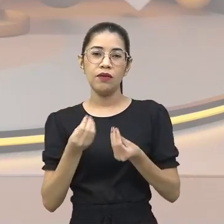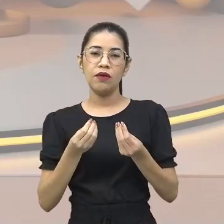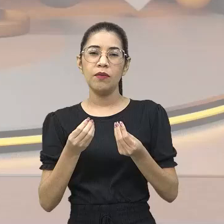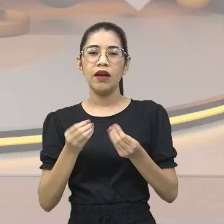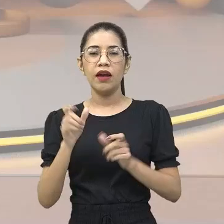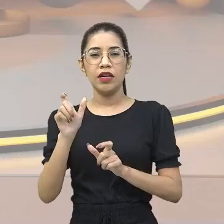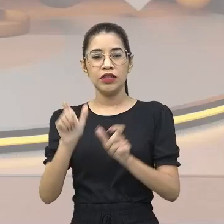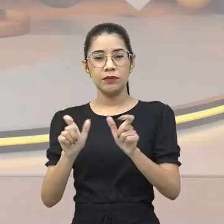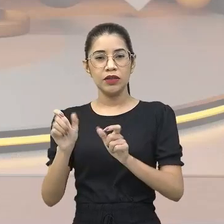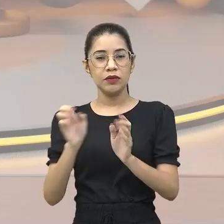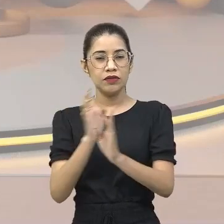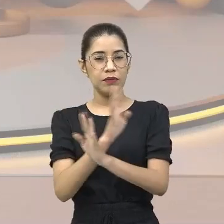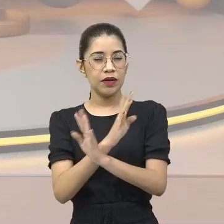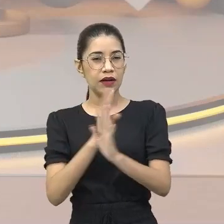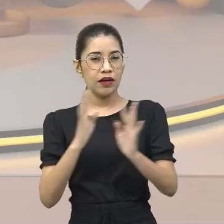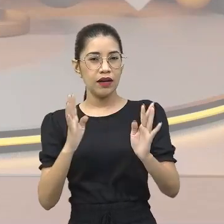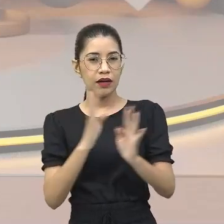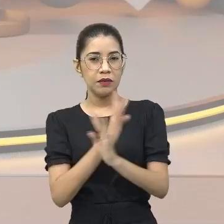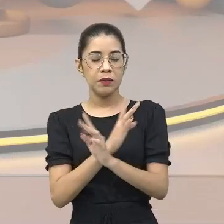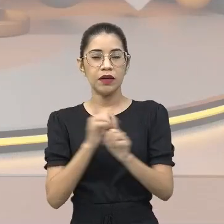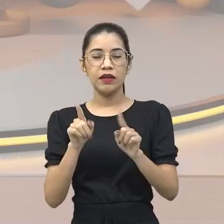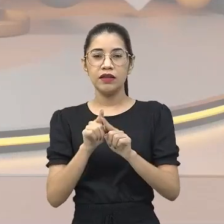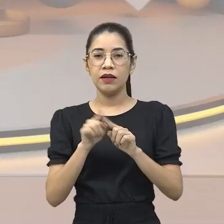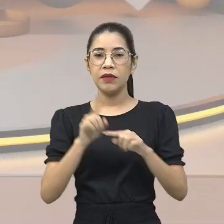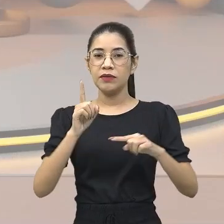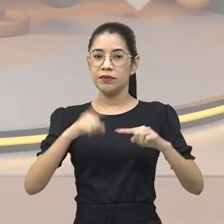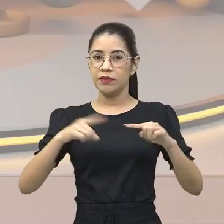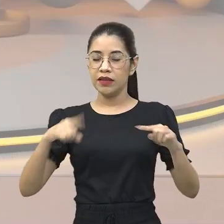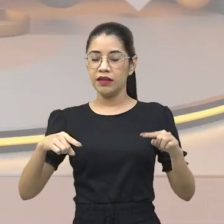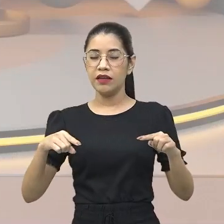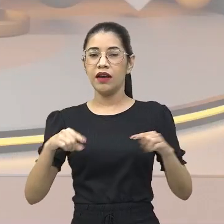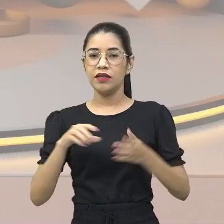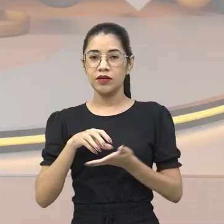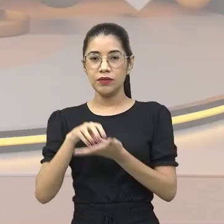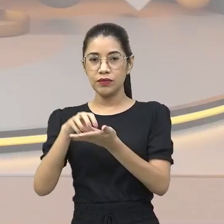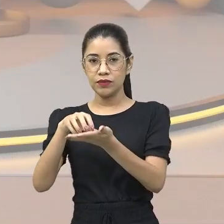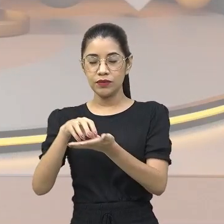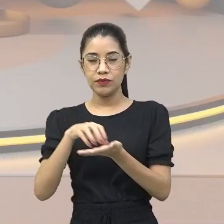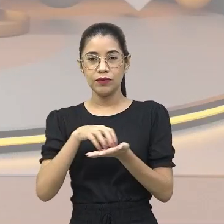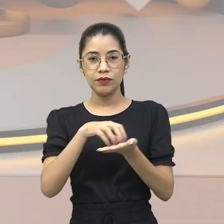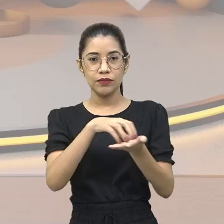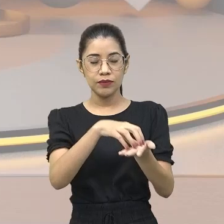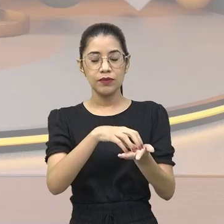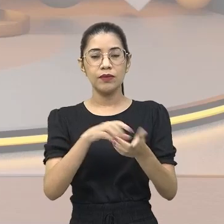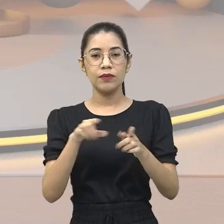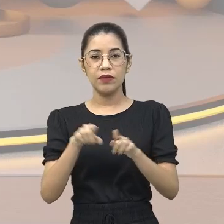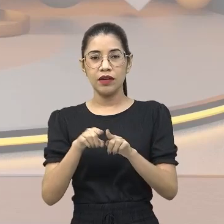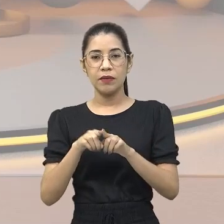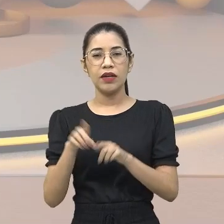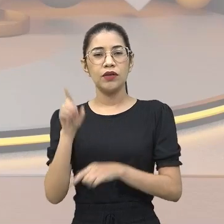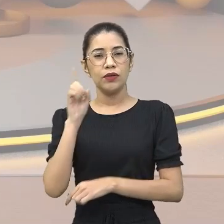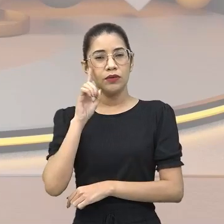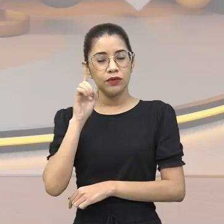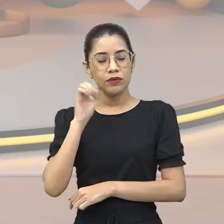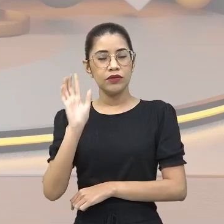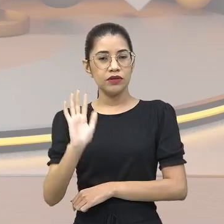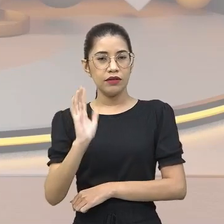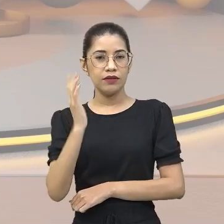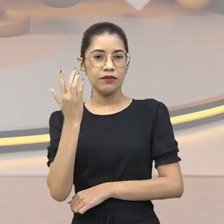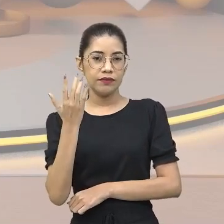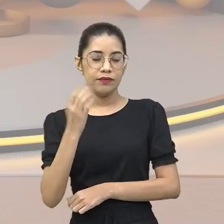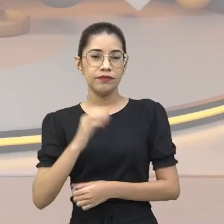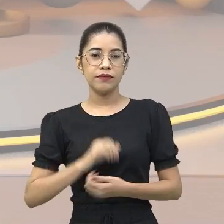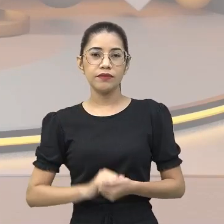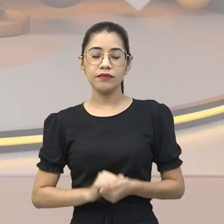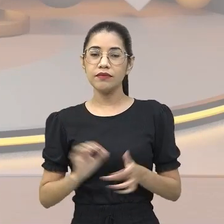pessoa esse fluxo de mercadorias que são realizados aí diariamente né